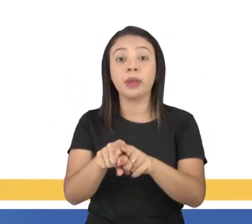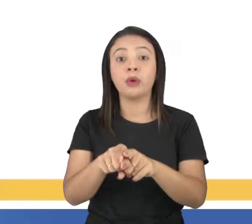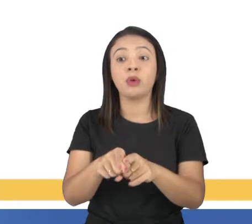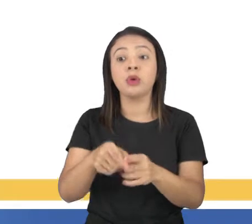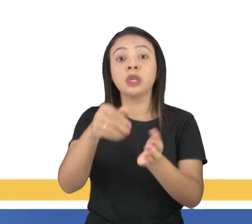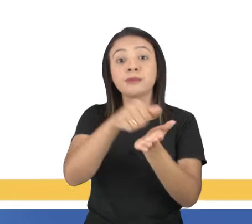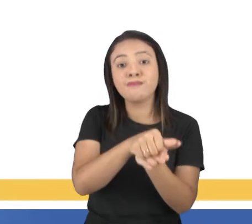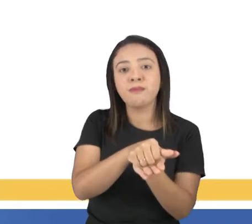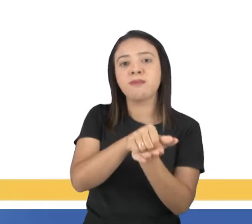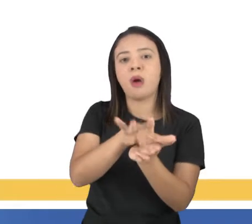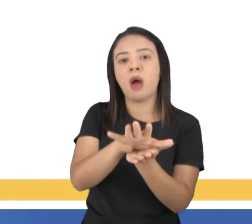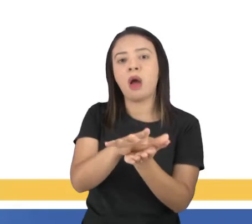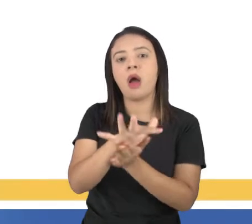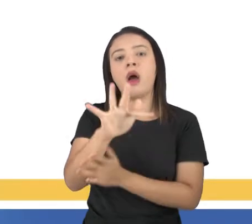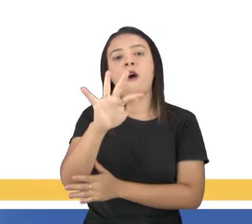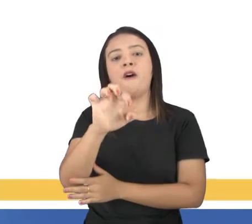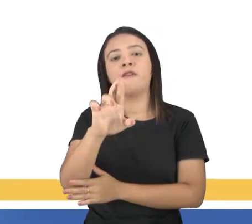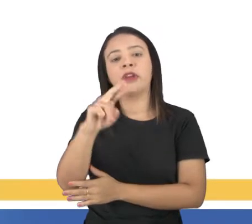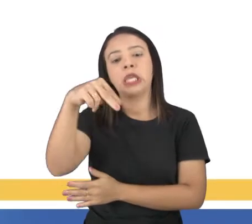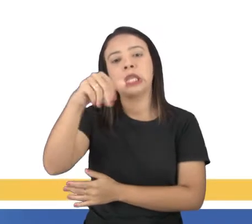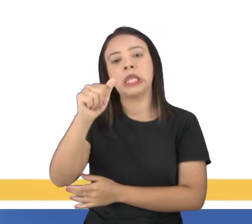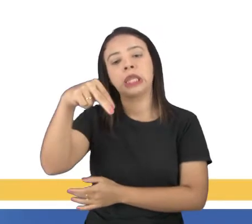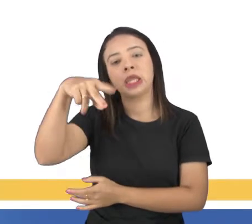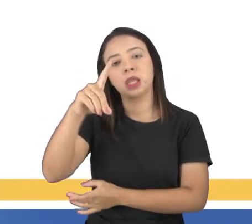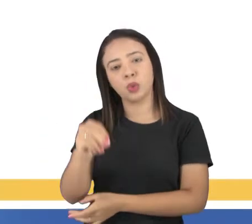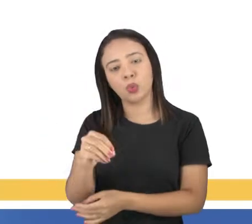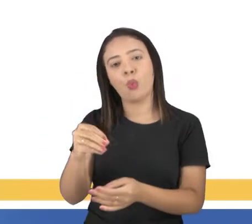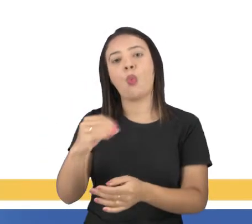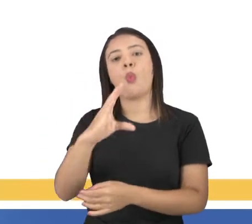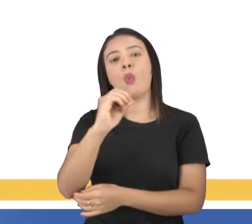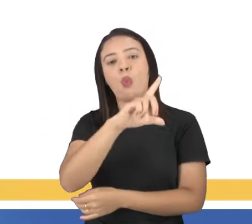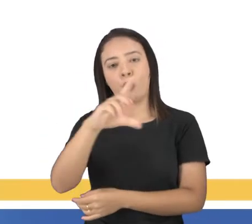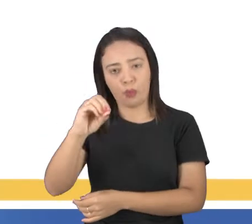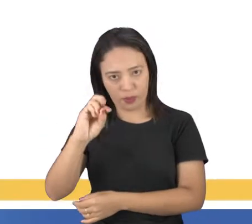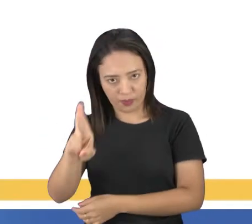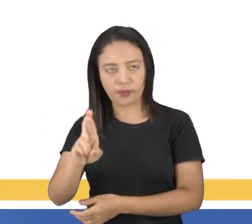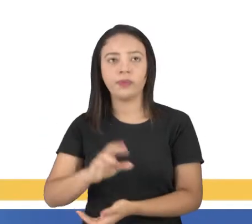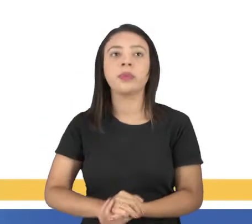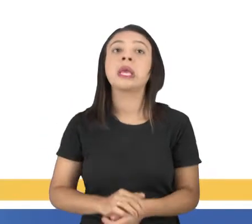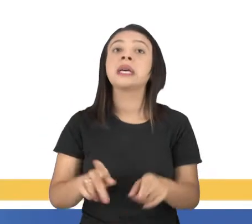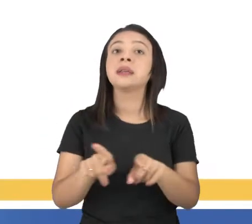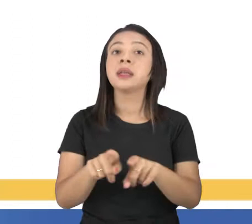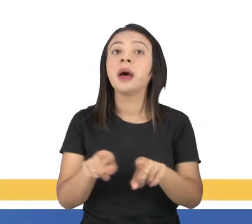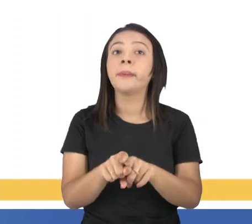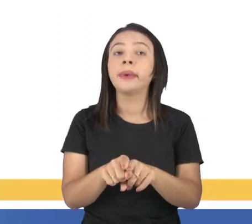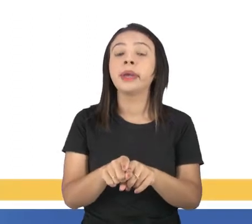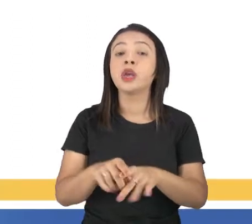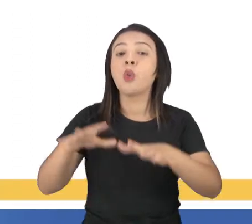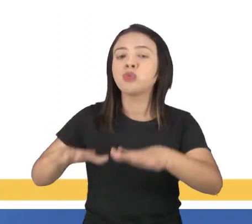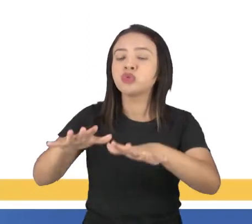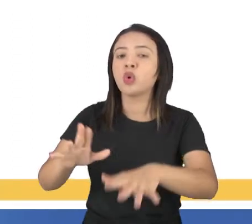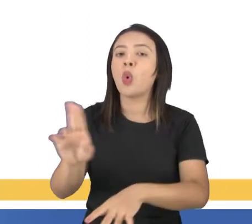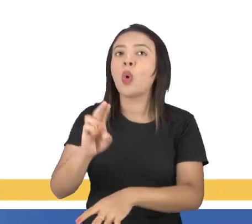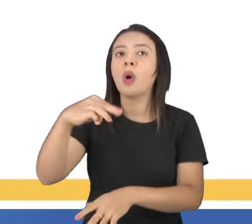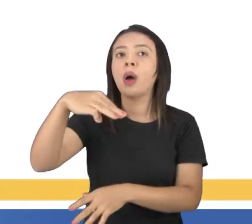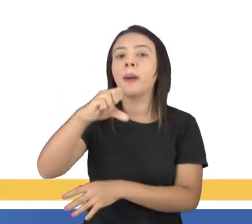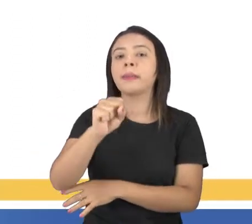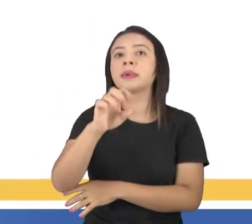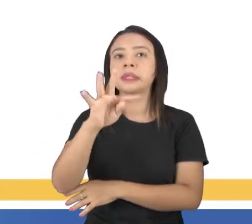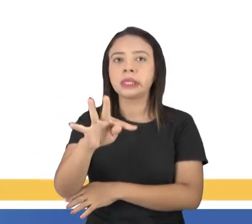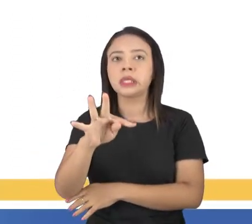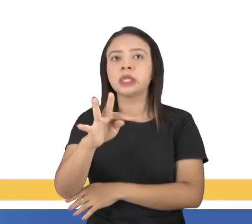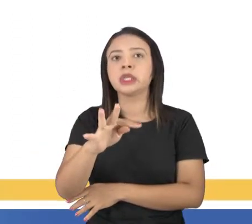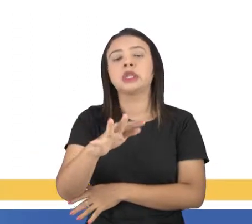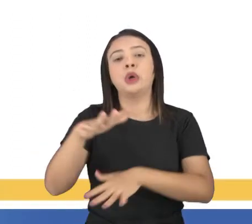que já aconteceu aí nas décadas de 80 e 90. Além disso, movimento como o MST, que é o Movimento de